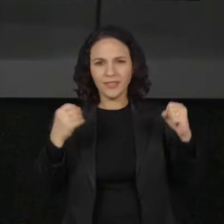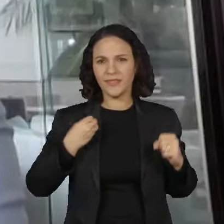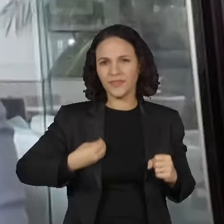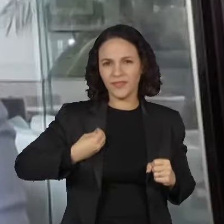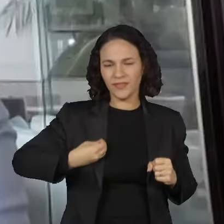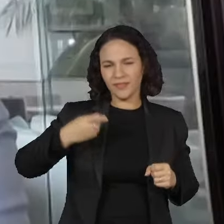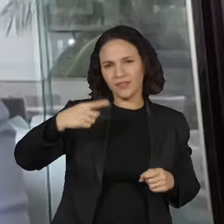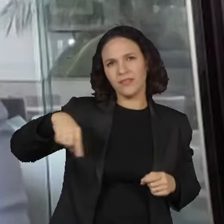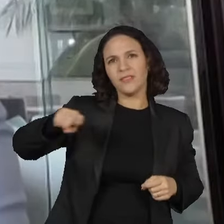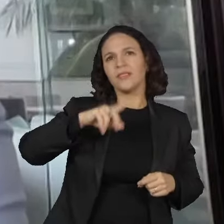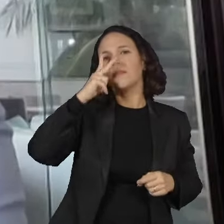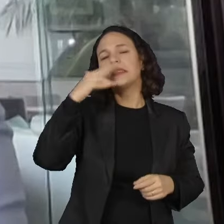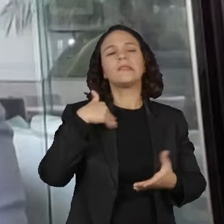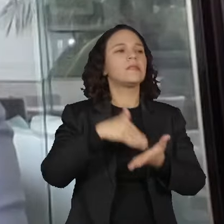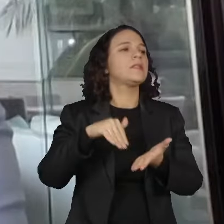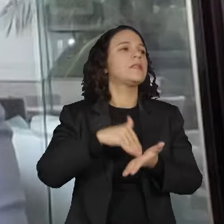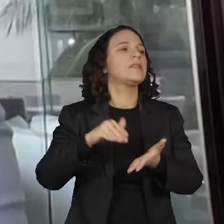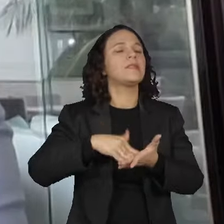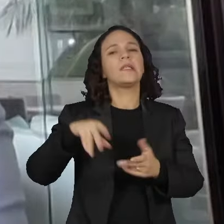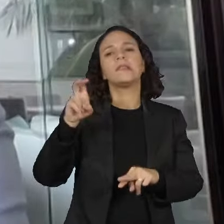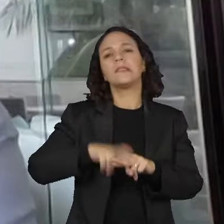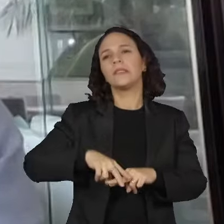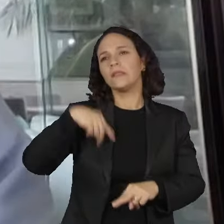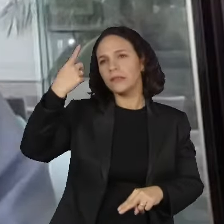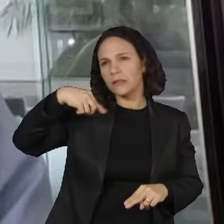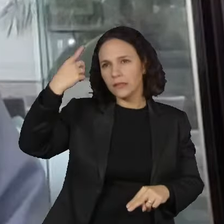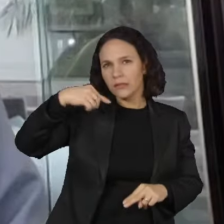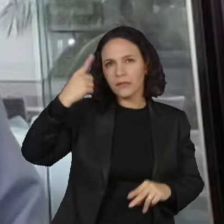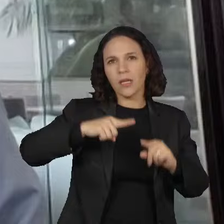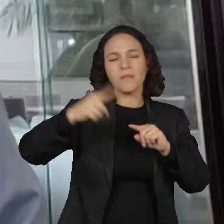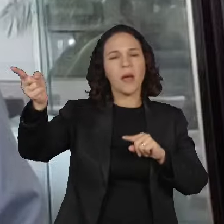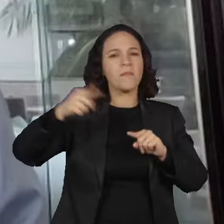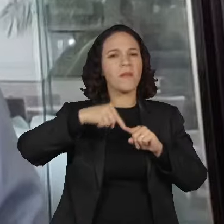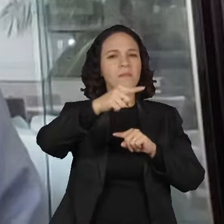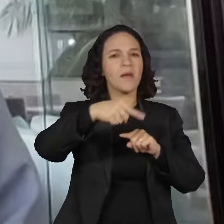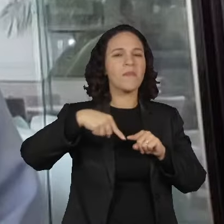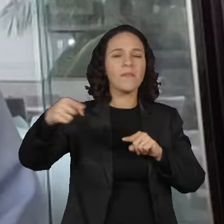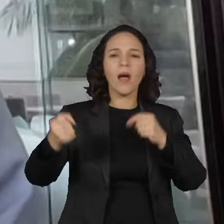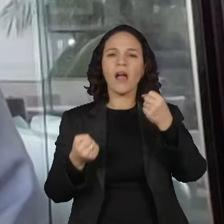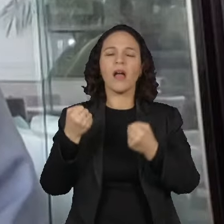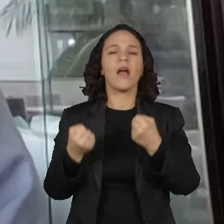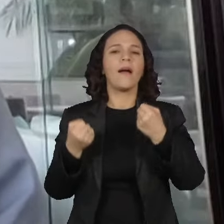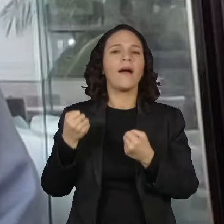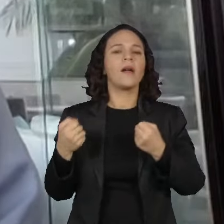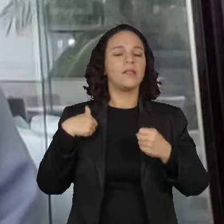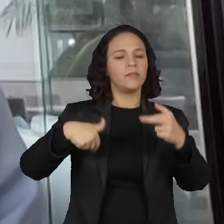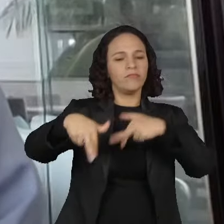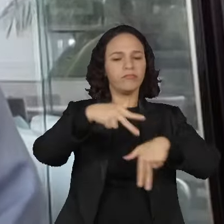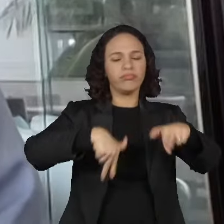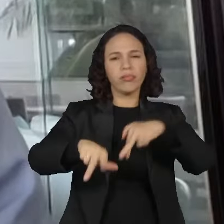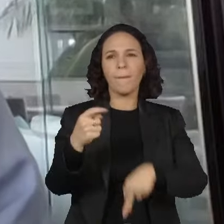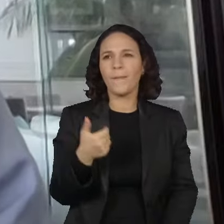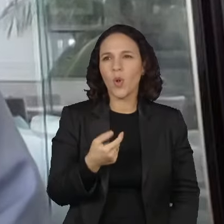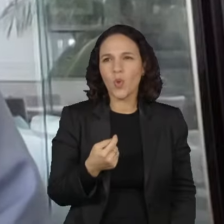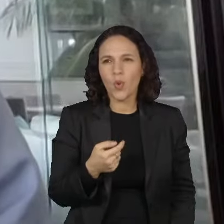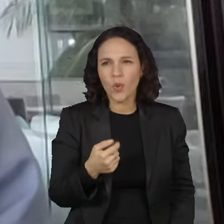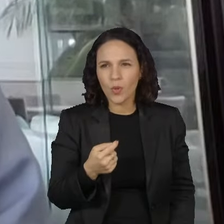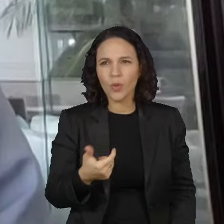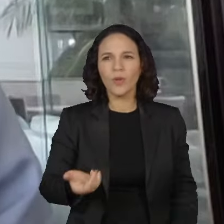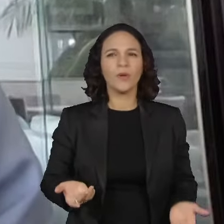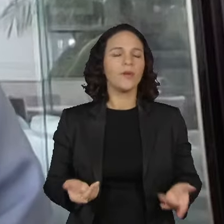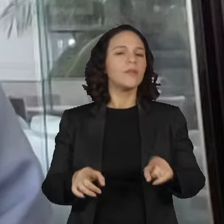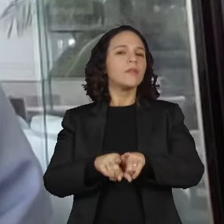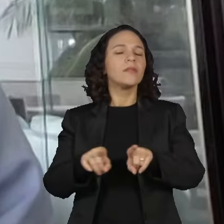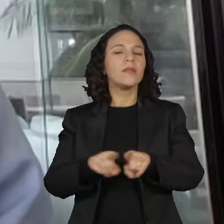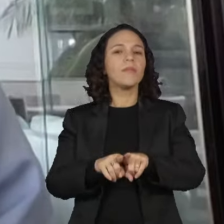muito de escritório, muito sentado, o deslocamento você faz hoje com o carro, você não anda mais, você tem